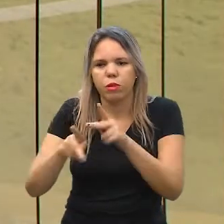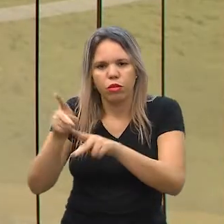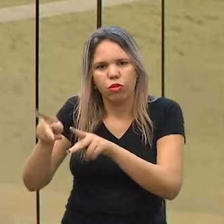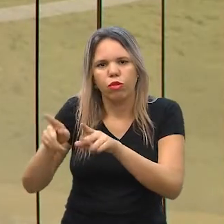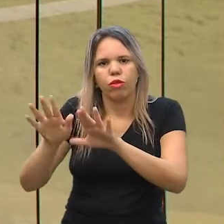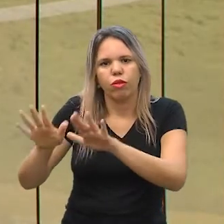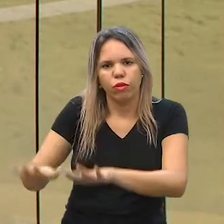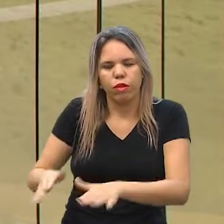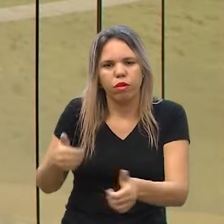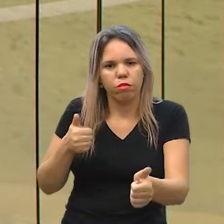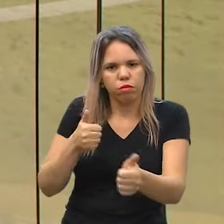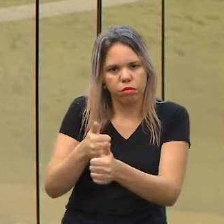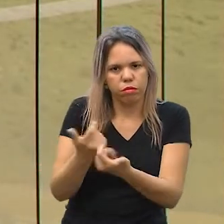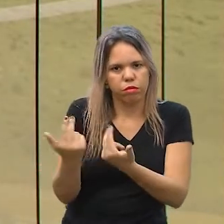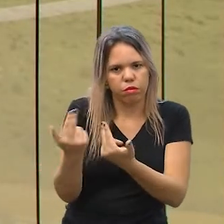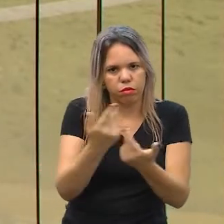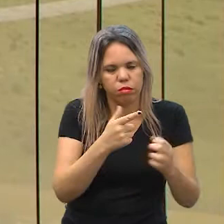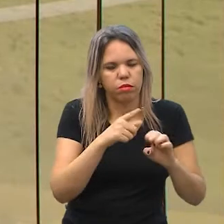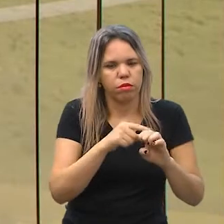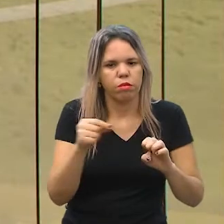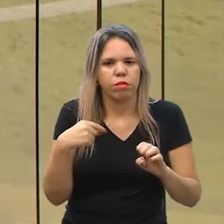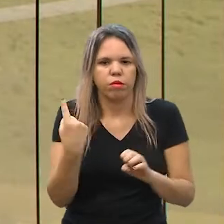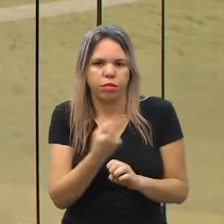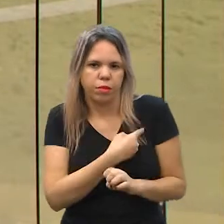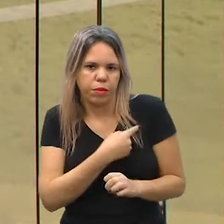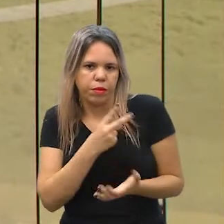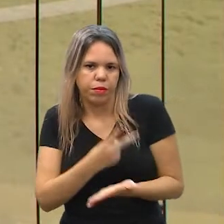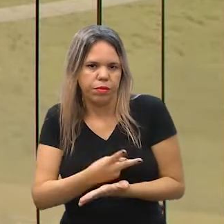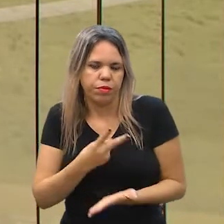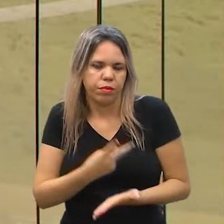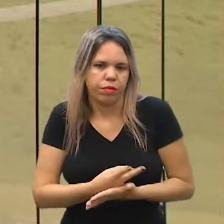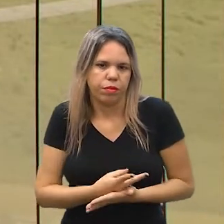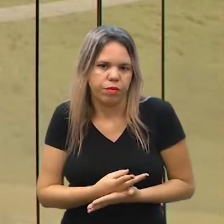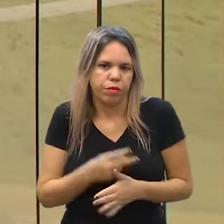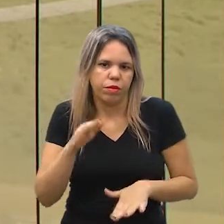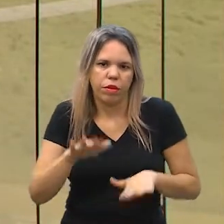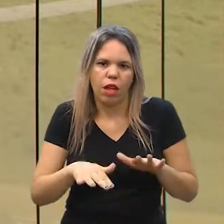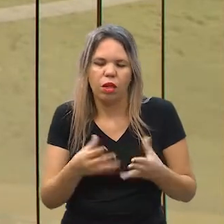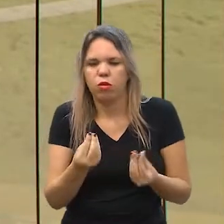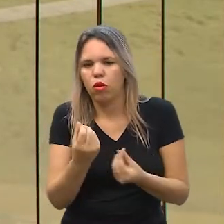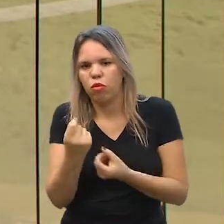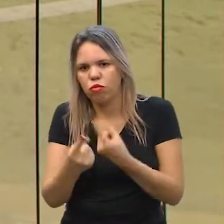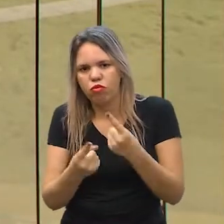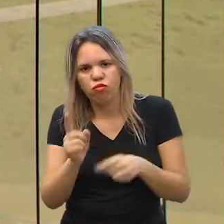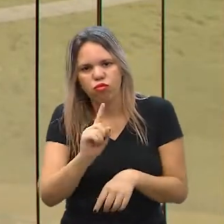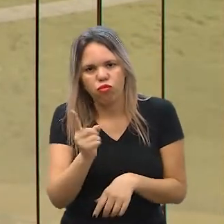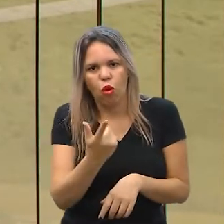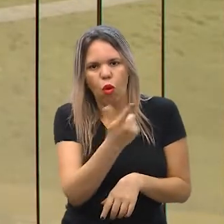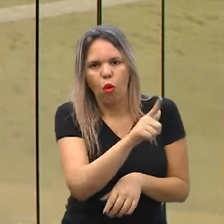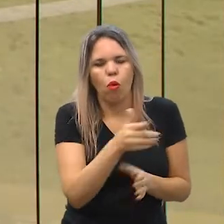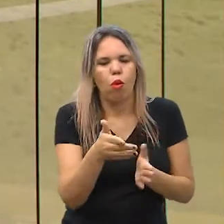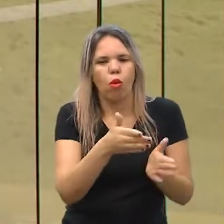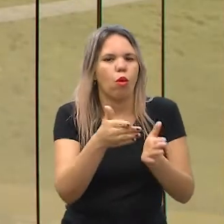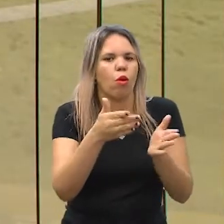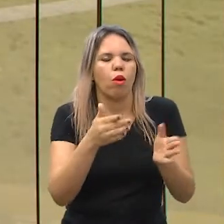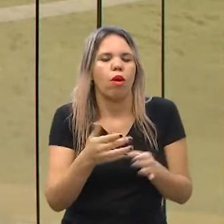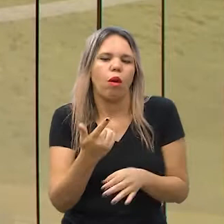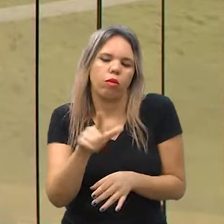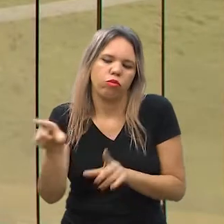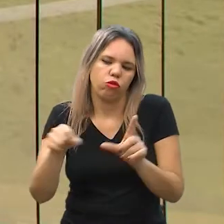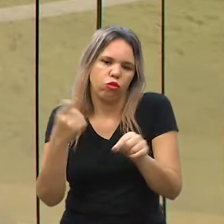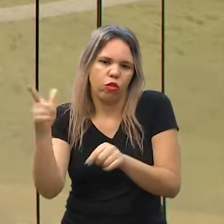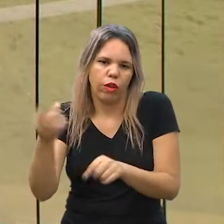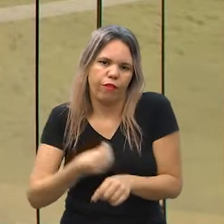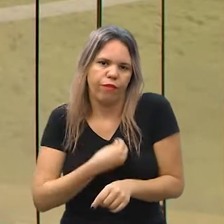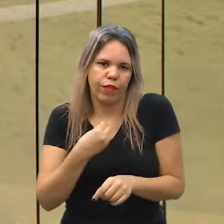aqueles que se aproximaram como empreendedores, nós mantivemos, e muitos não, muitos, cada um foi para um caminho, né? Sim. Mas